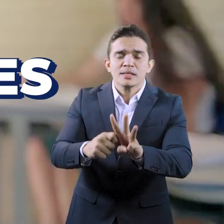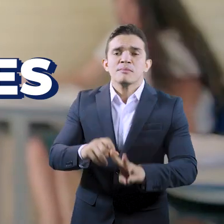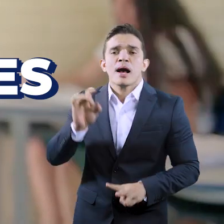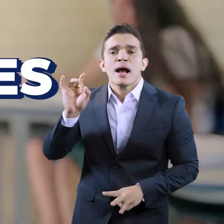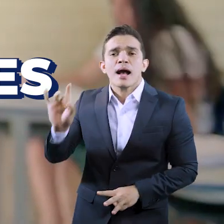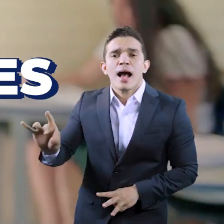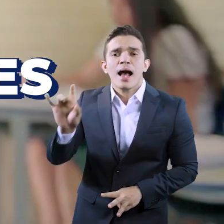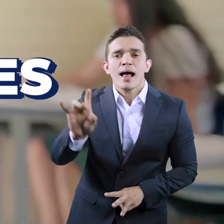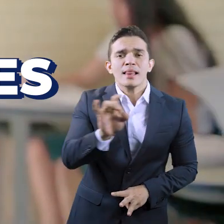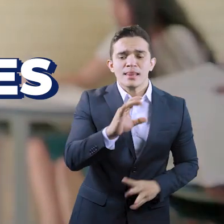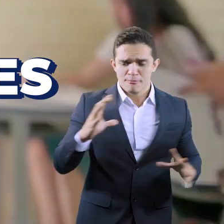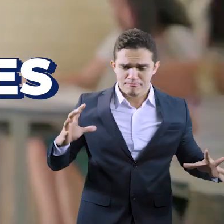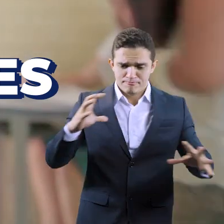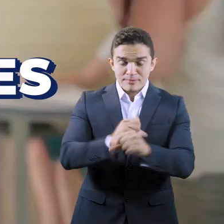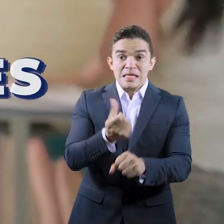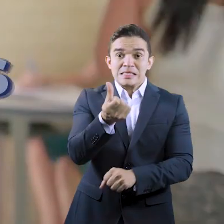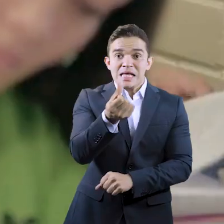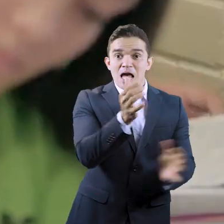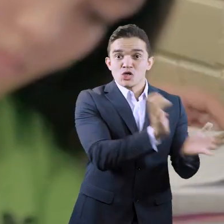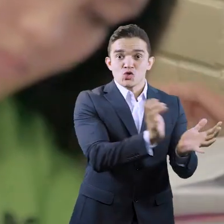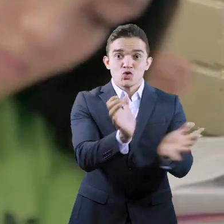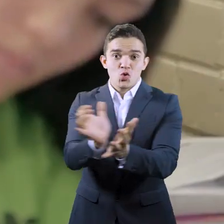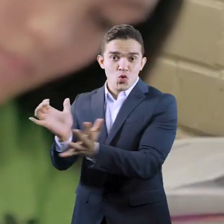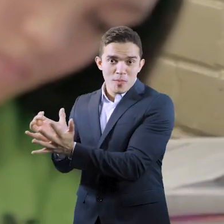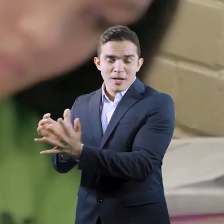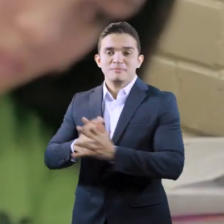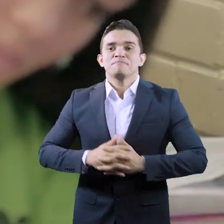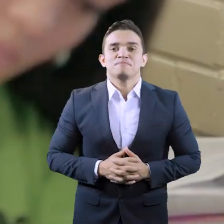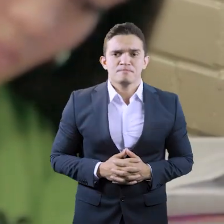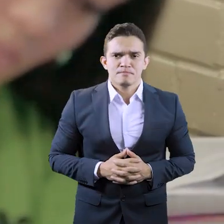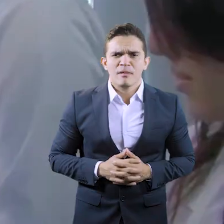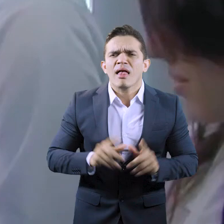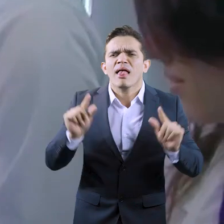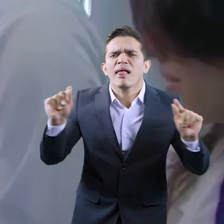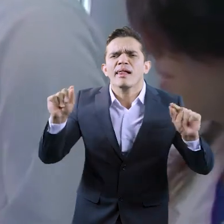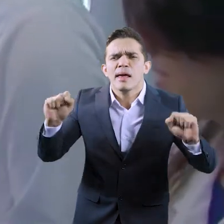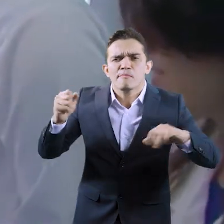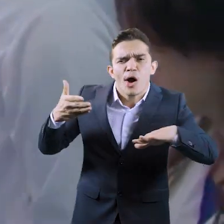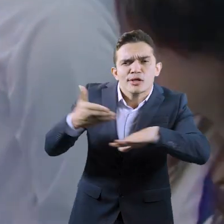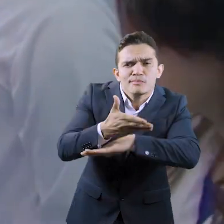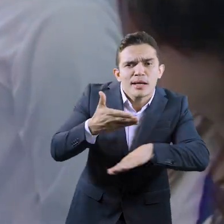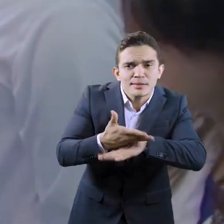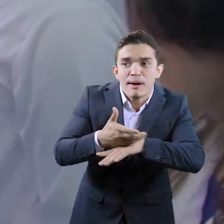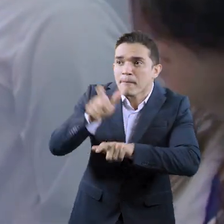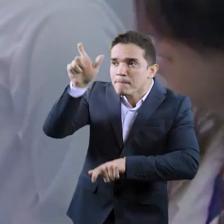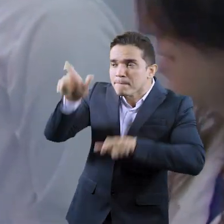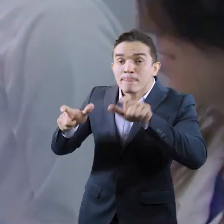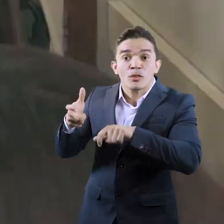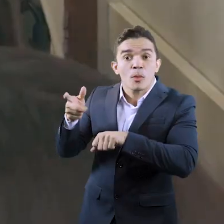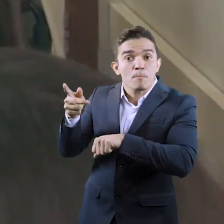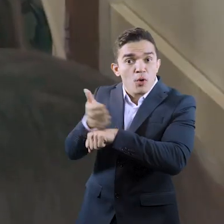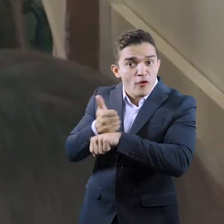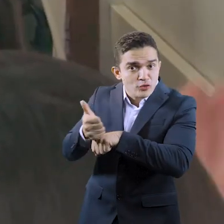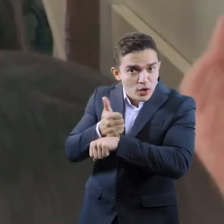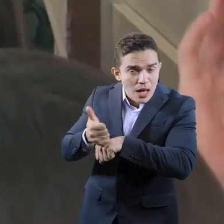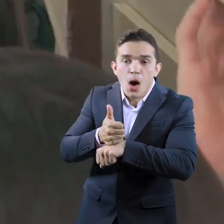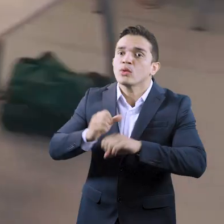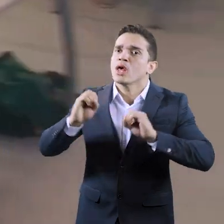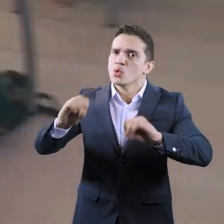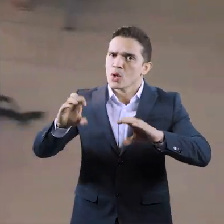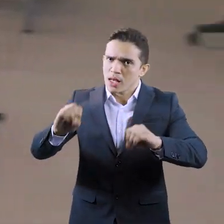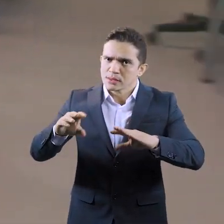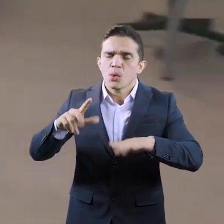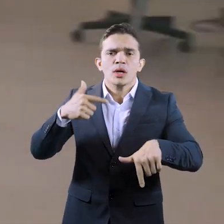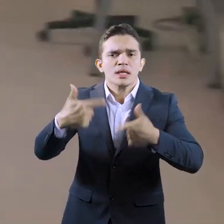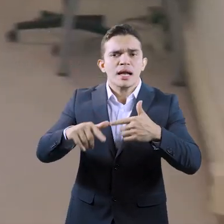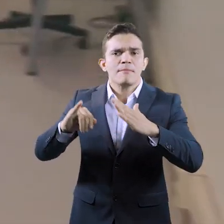das 6 turmas previstas no projeto. Podem participar profissionais da educação das instituições educacionais